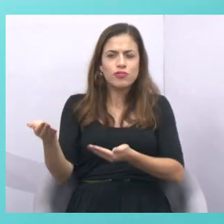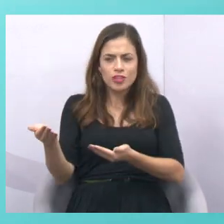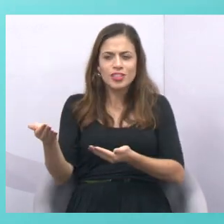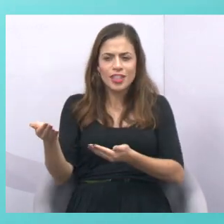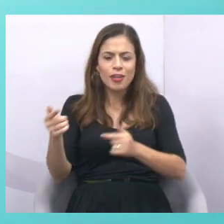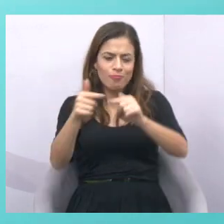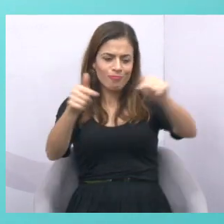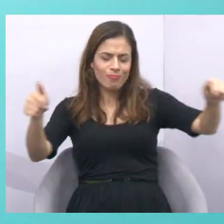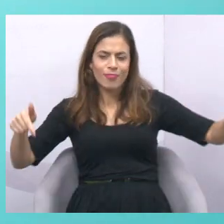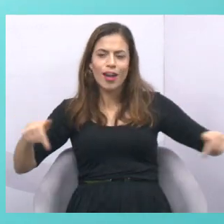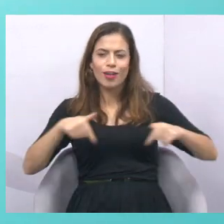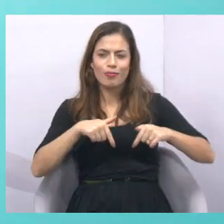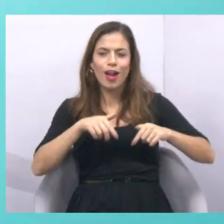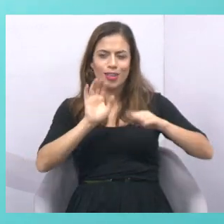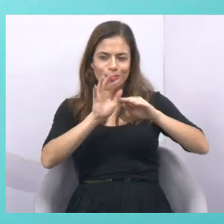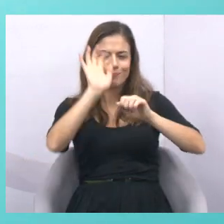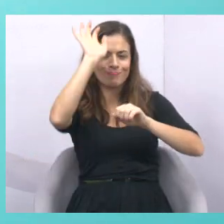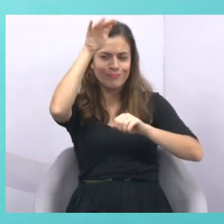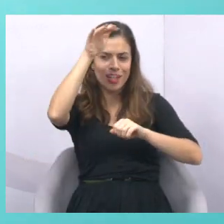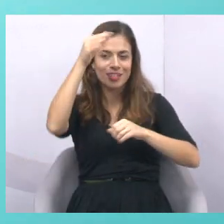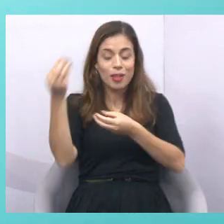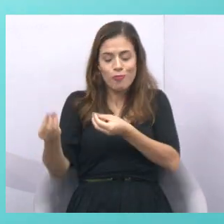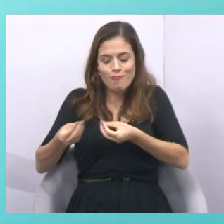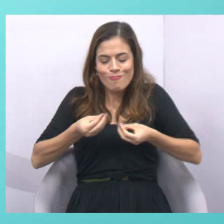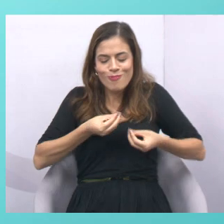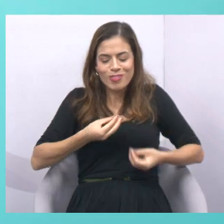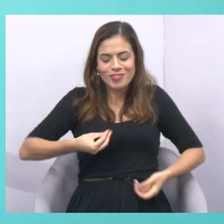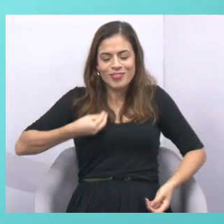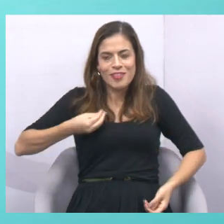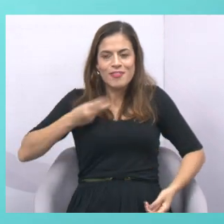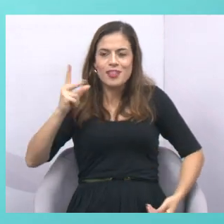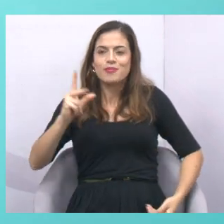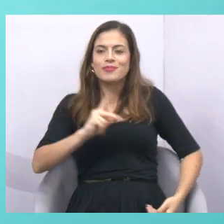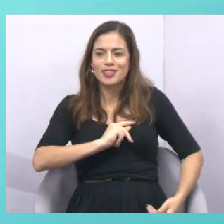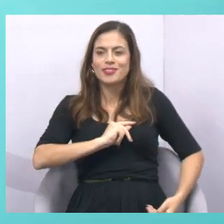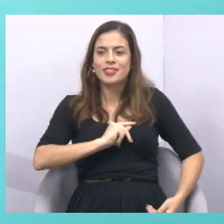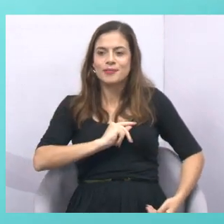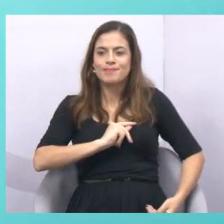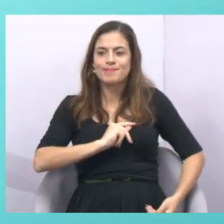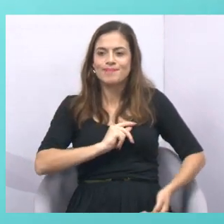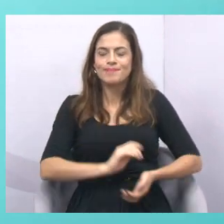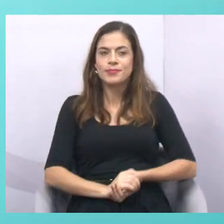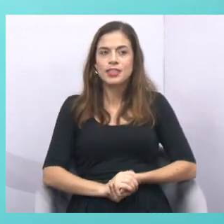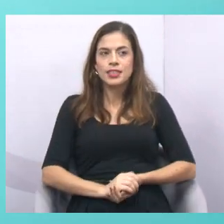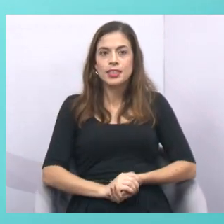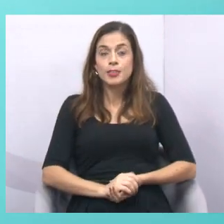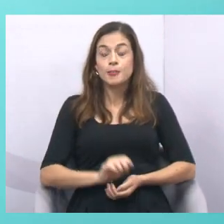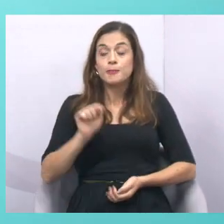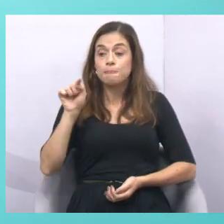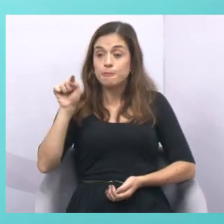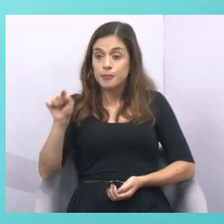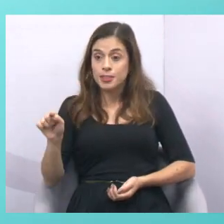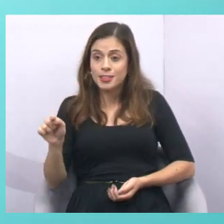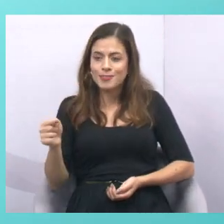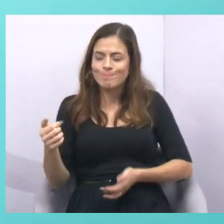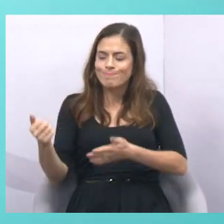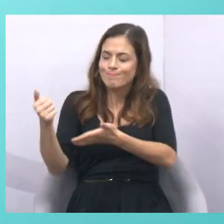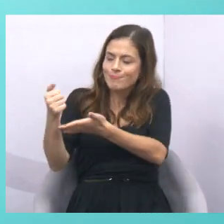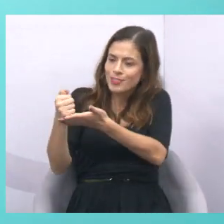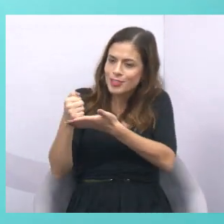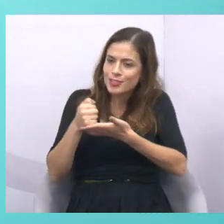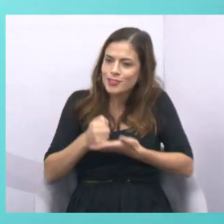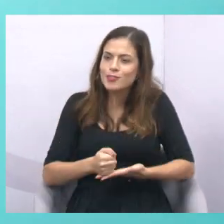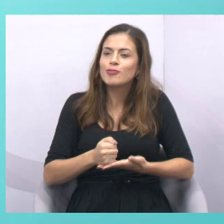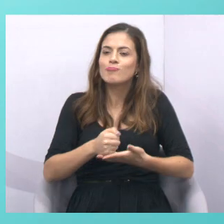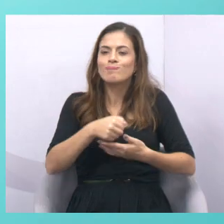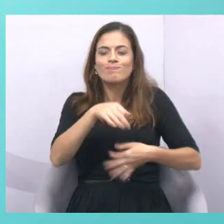da quadra, eu trouxe para a minha vida pessoal. Você ajudou a moldar, a formar a